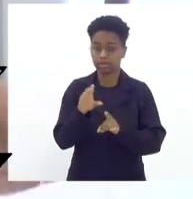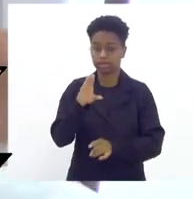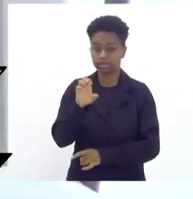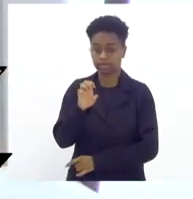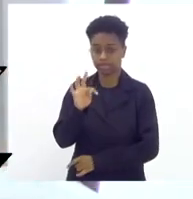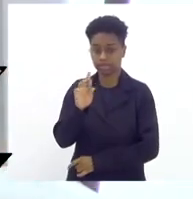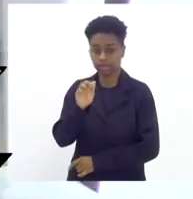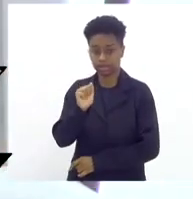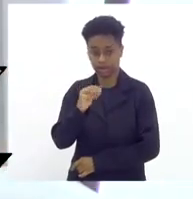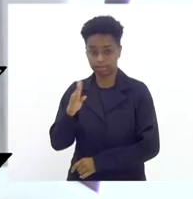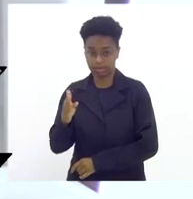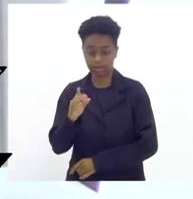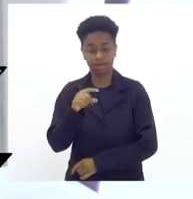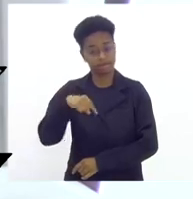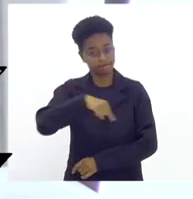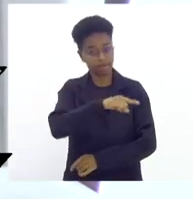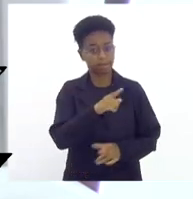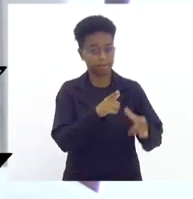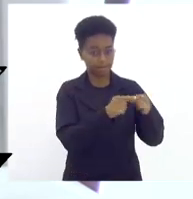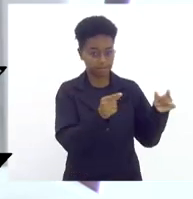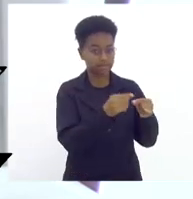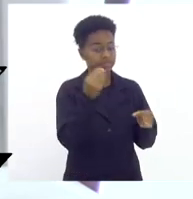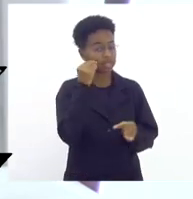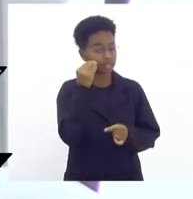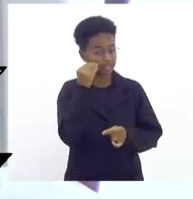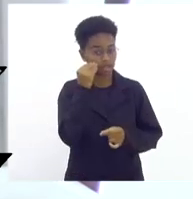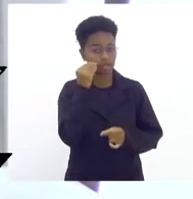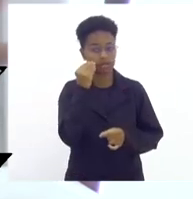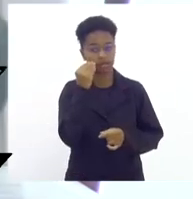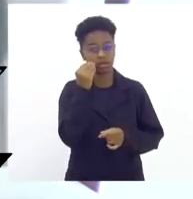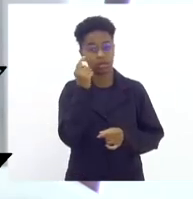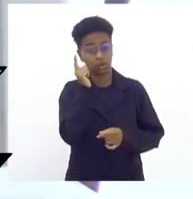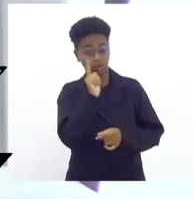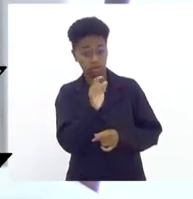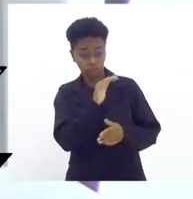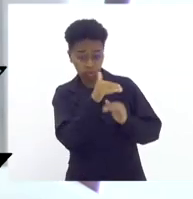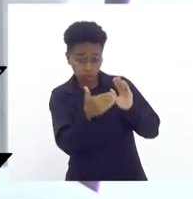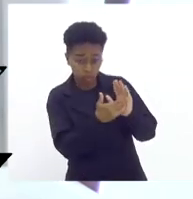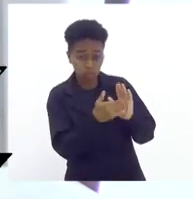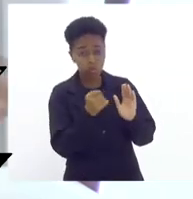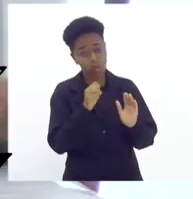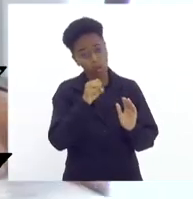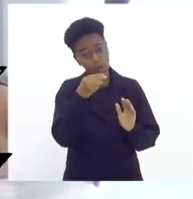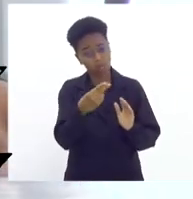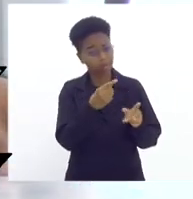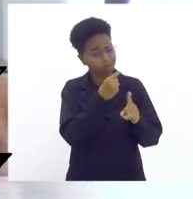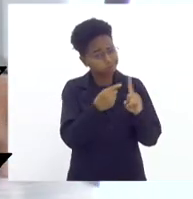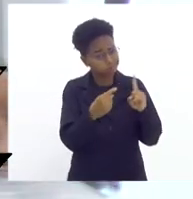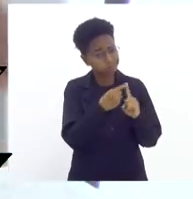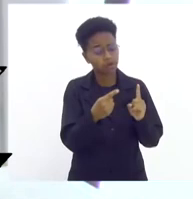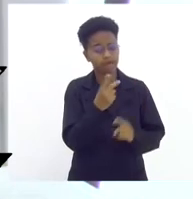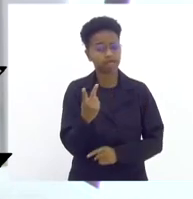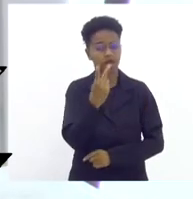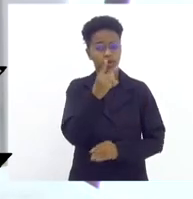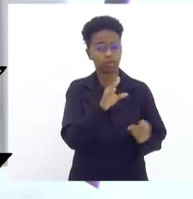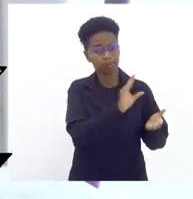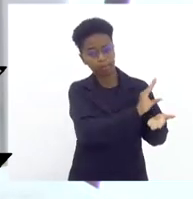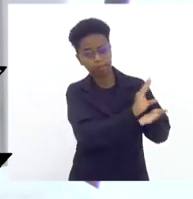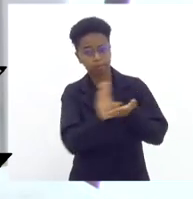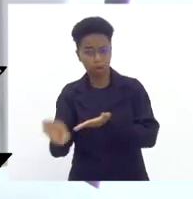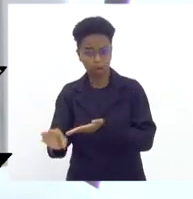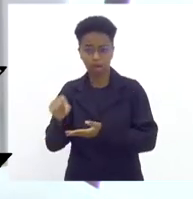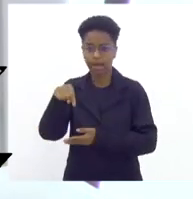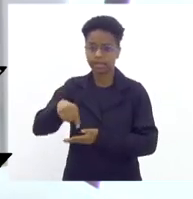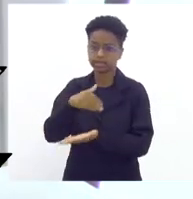está indo para Brasília para tentar pegar ou todo ou pelo menos parte desse valor para trazer para